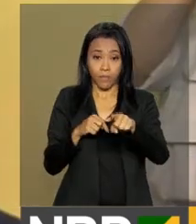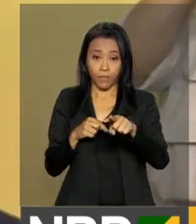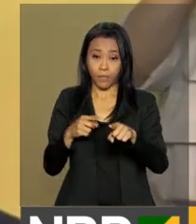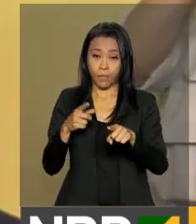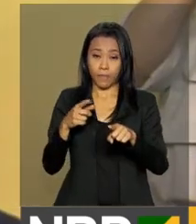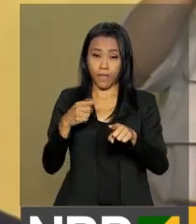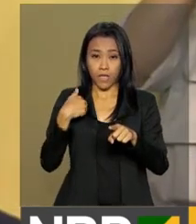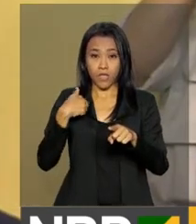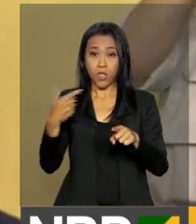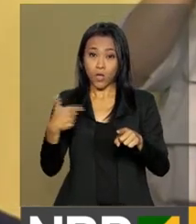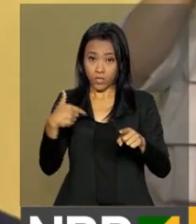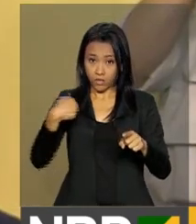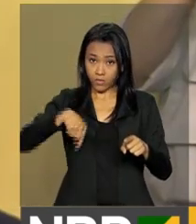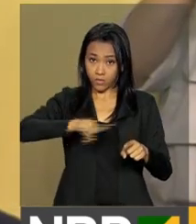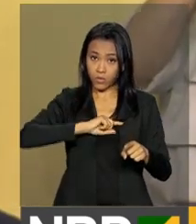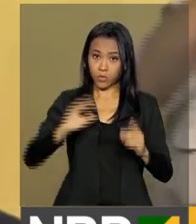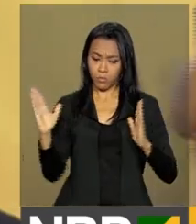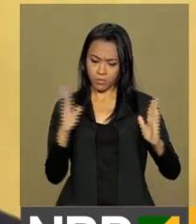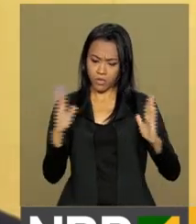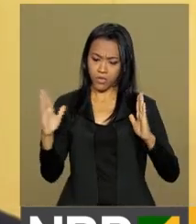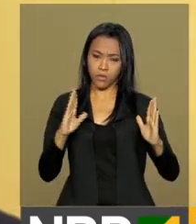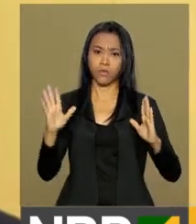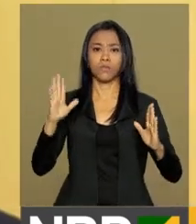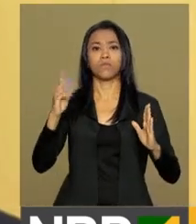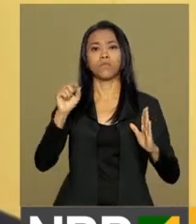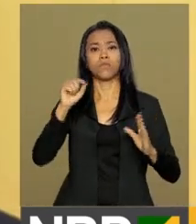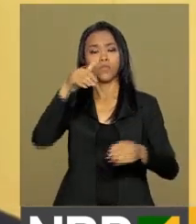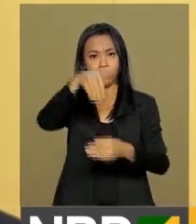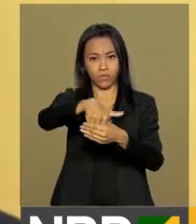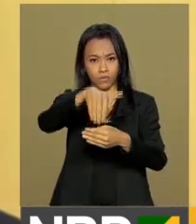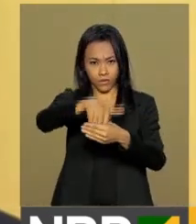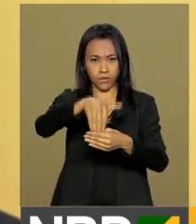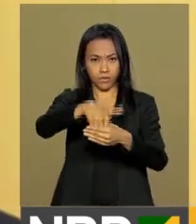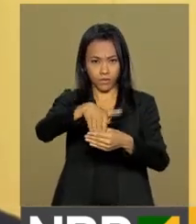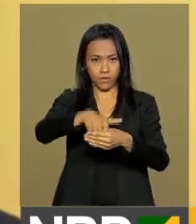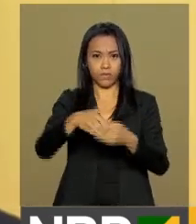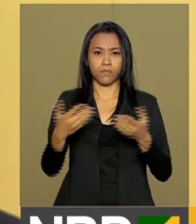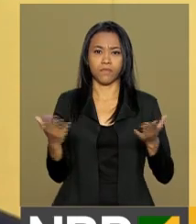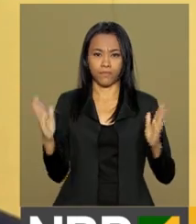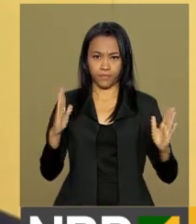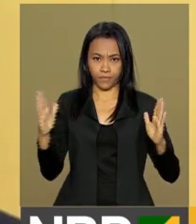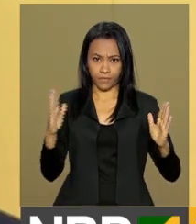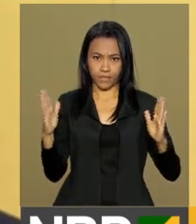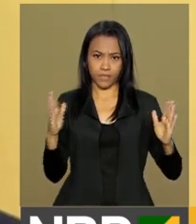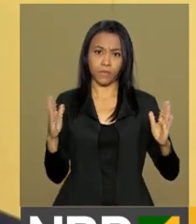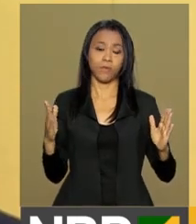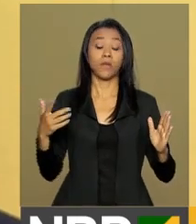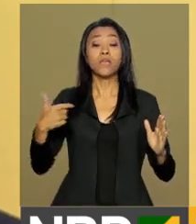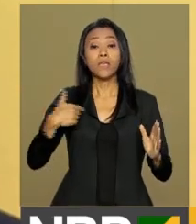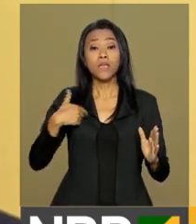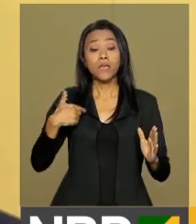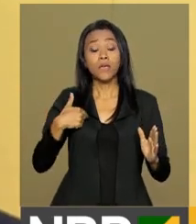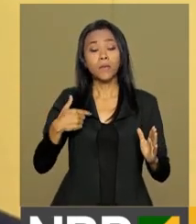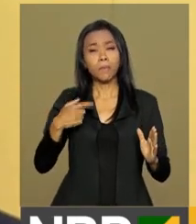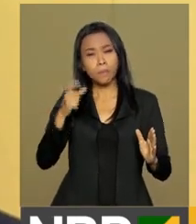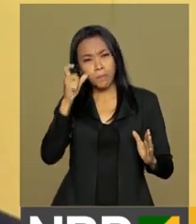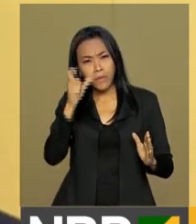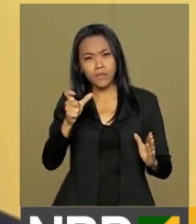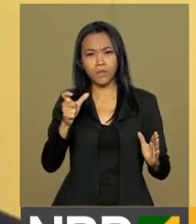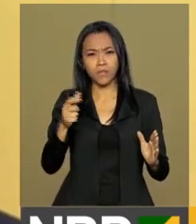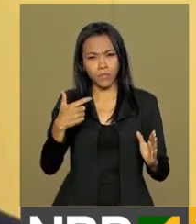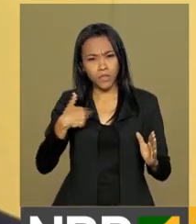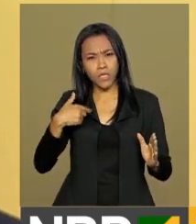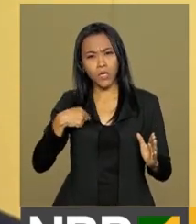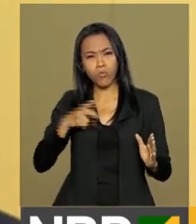nós estamos em ano eleitoral, não é, presidente, senhor presidente do tribunal? Eu verifico, eu examino